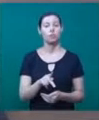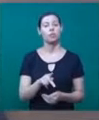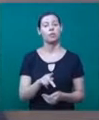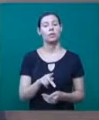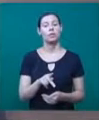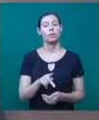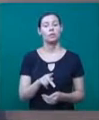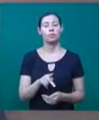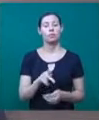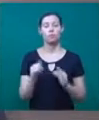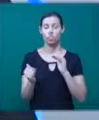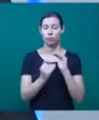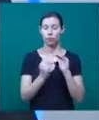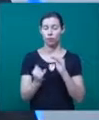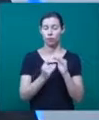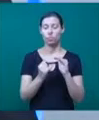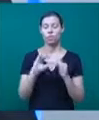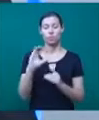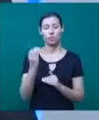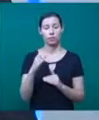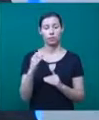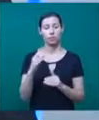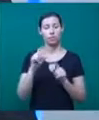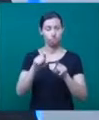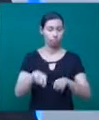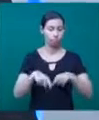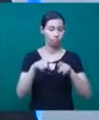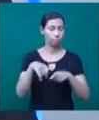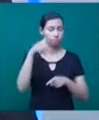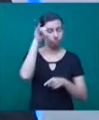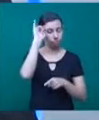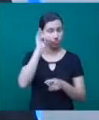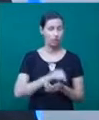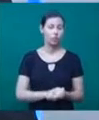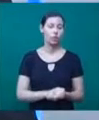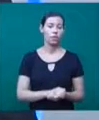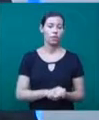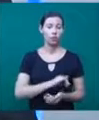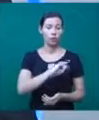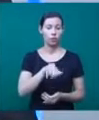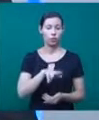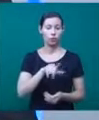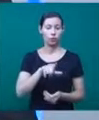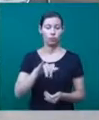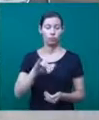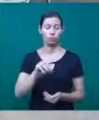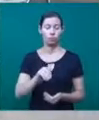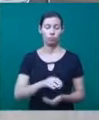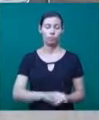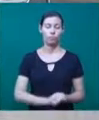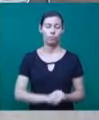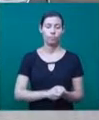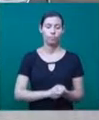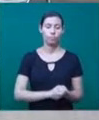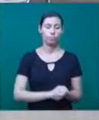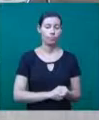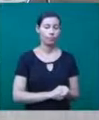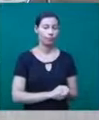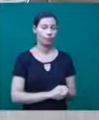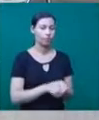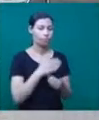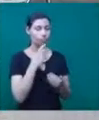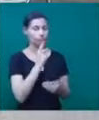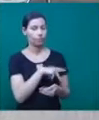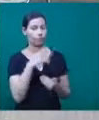Instituto de Ciências Agrárias da UFO, professor Fernando César Giuliati, também presidente da comissão organizadora. Professor, muito obrigado pela presença